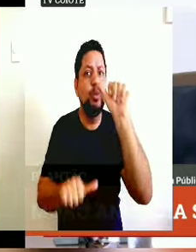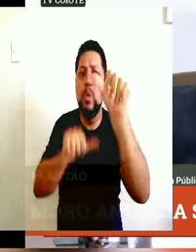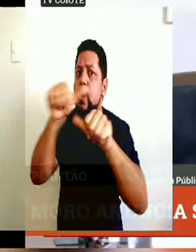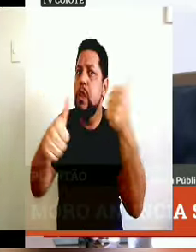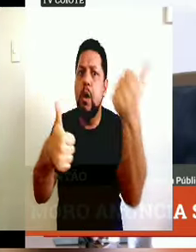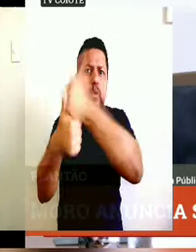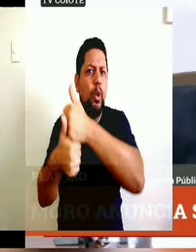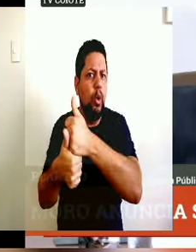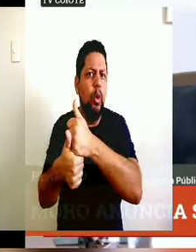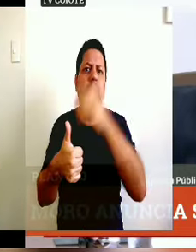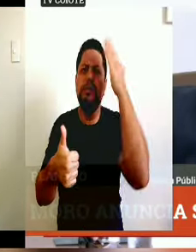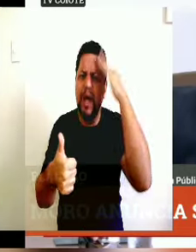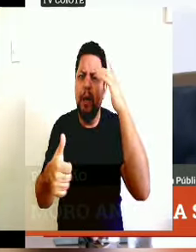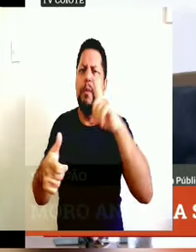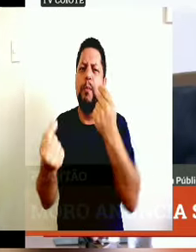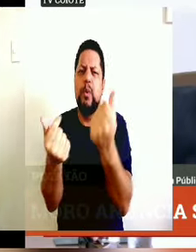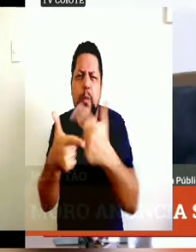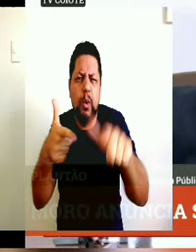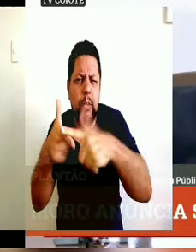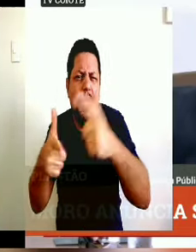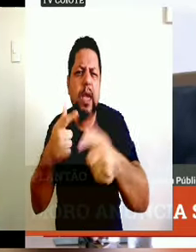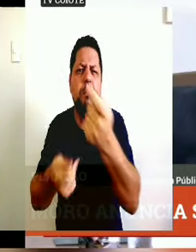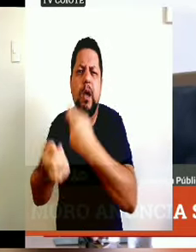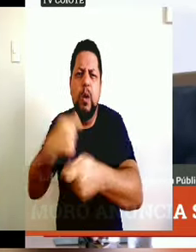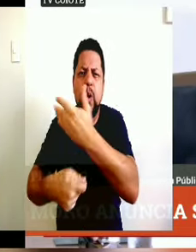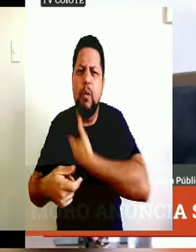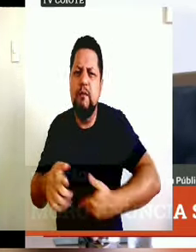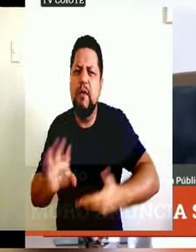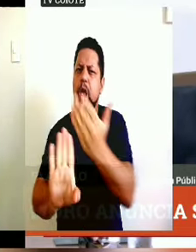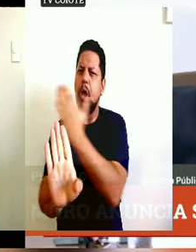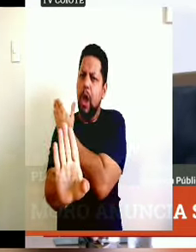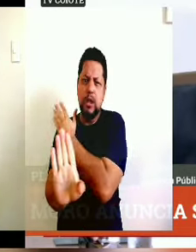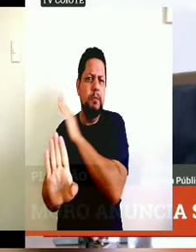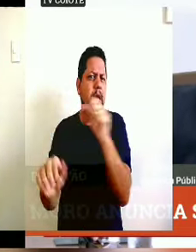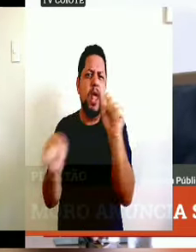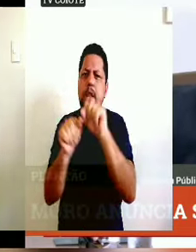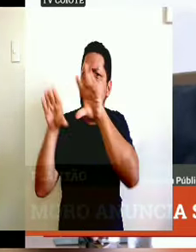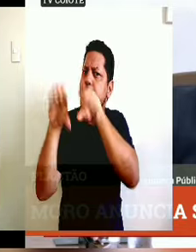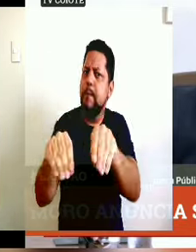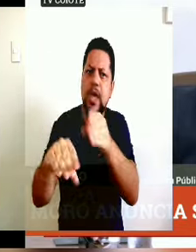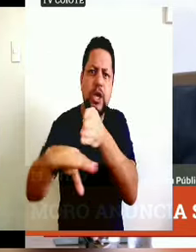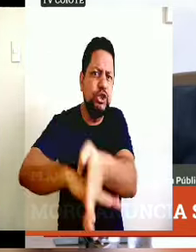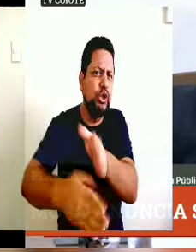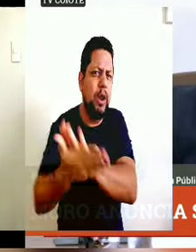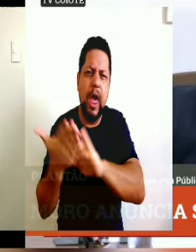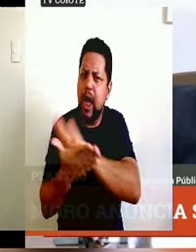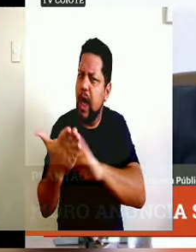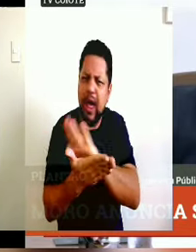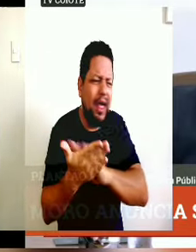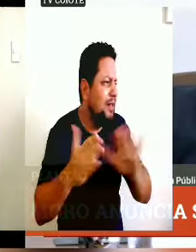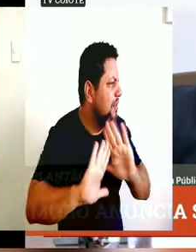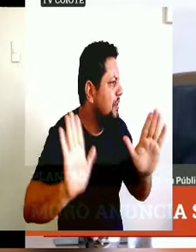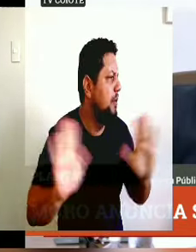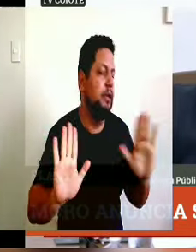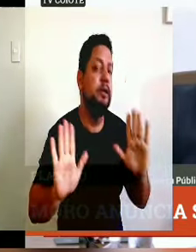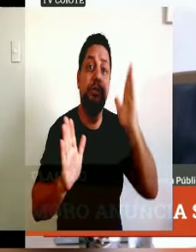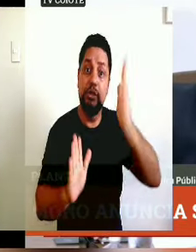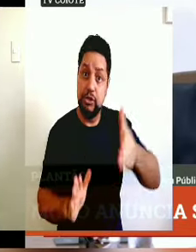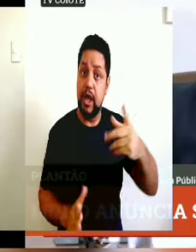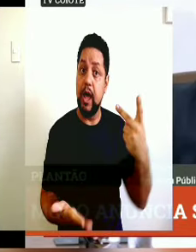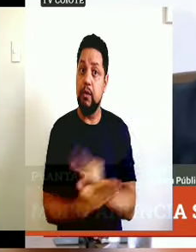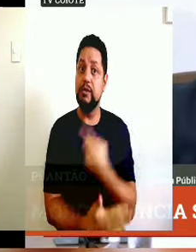de todos os problemas de corrupção dos governos anteriores. Houve até um episódio em que foi nomeado um diretor